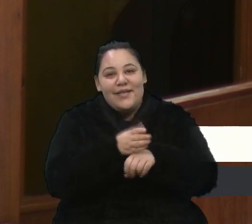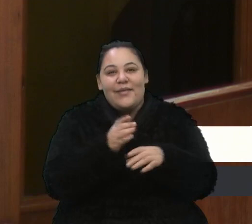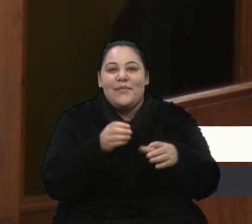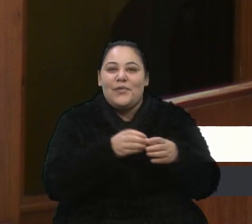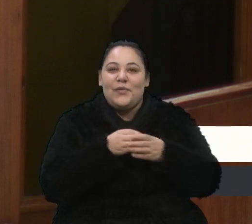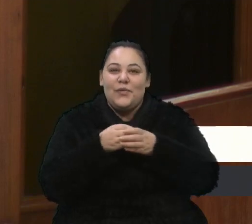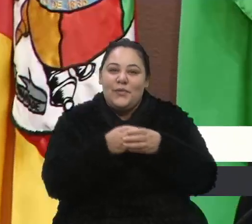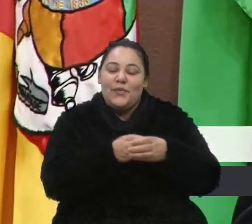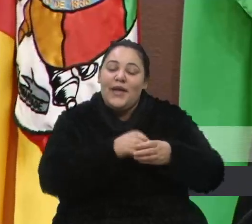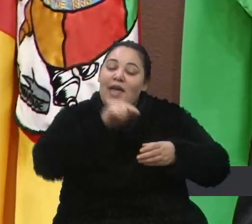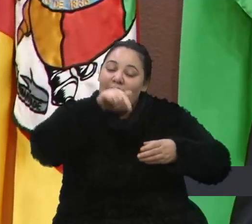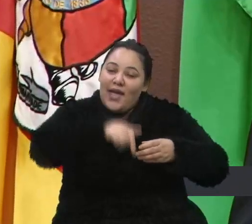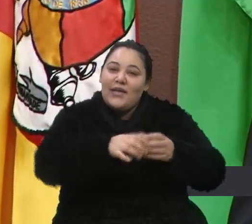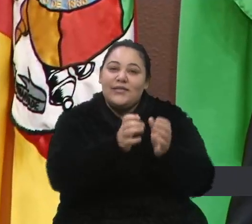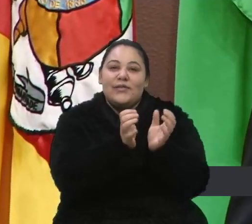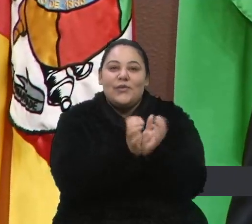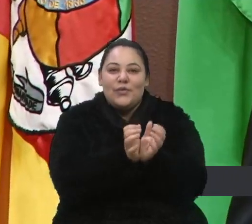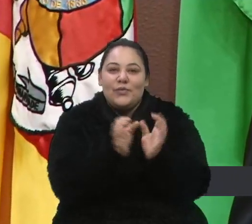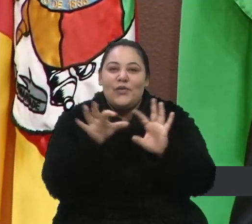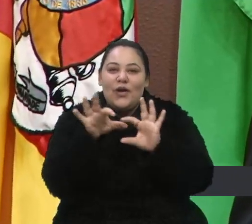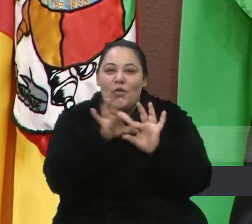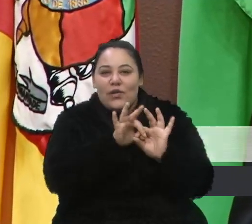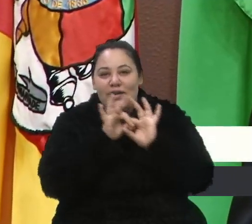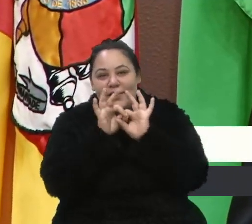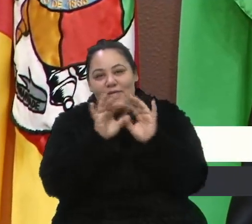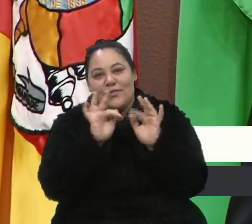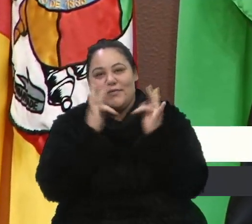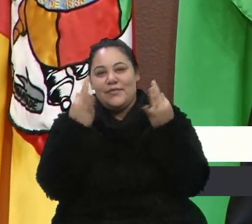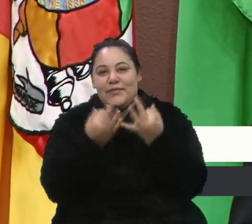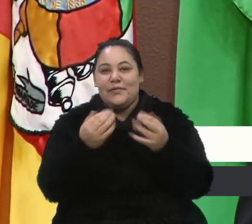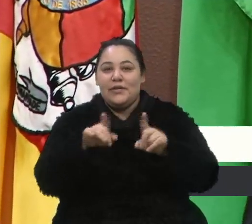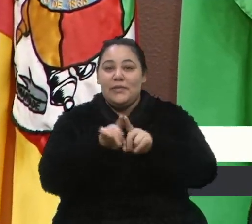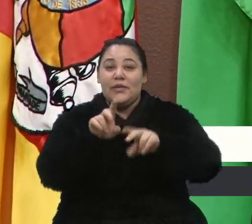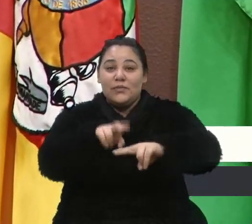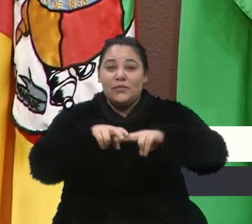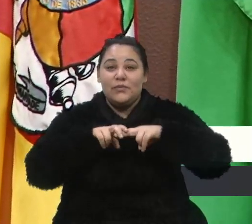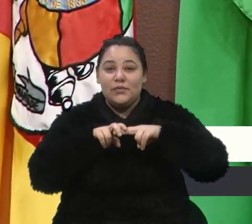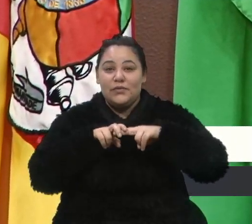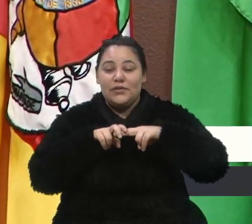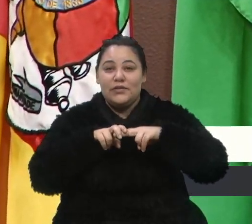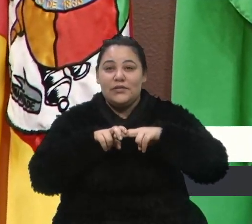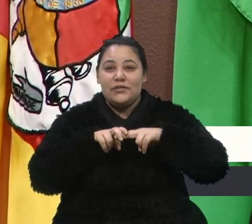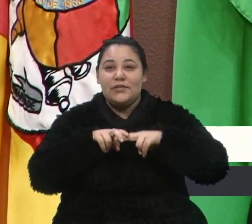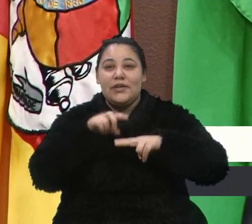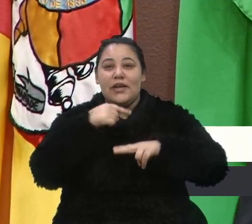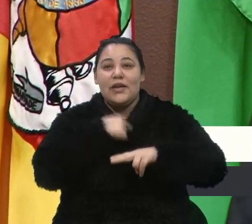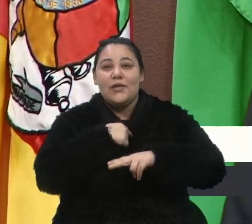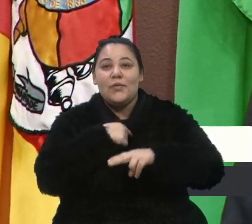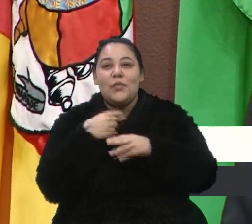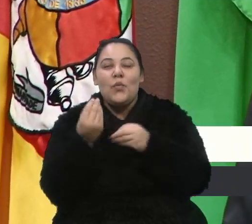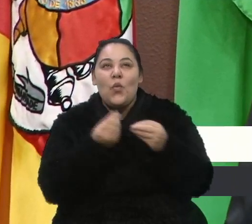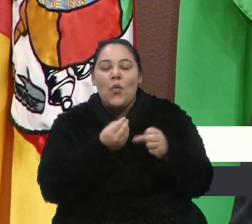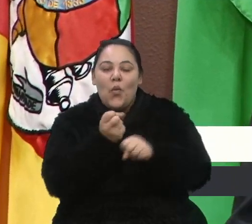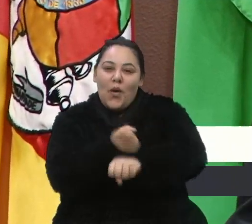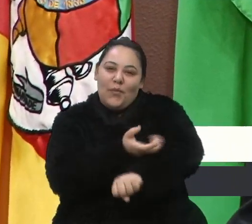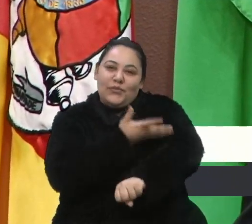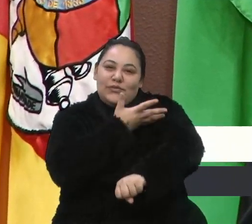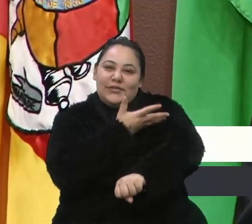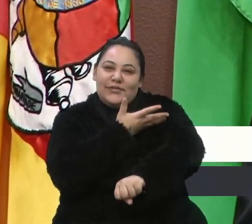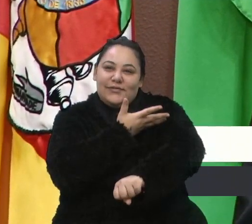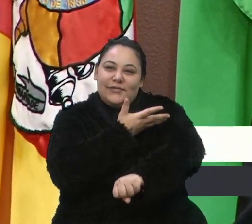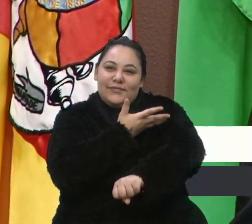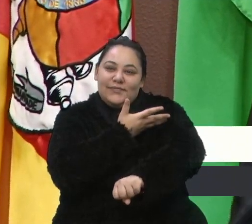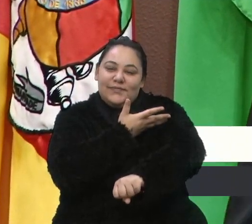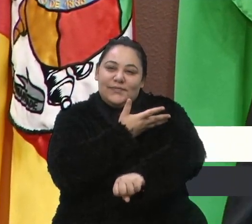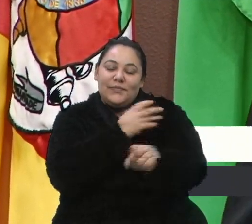E esse grupo é um grupo de união, um grupo de família. Por isso que estou emocionado e para poder fazer